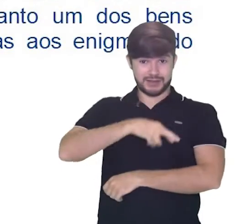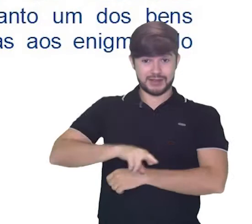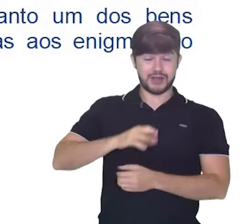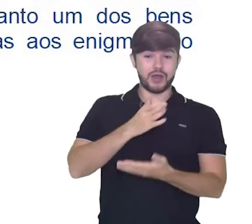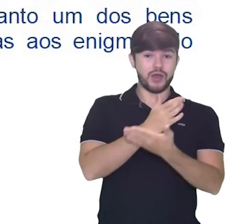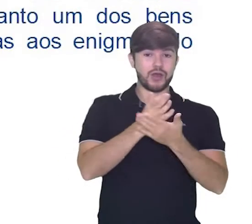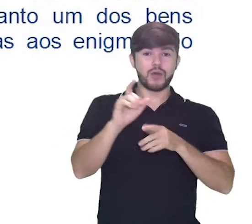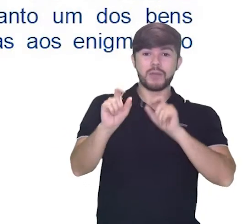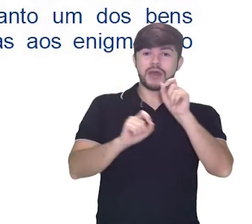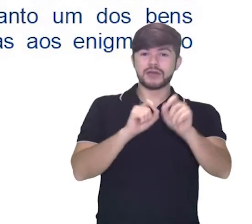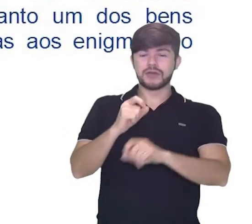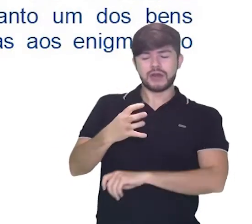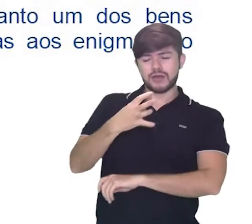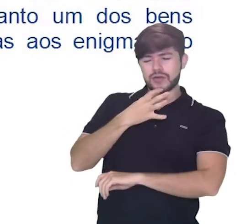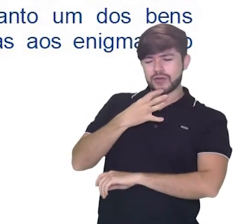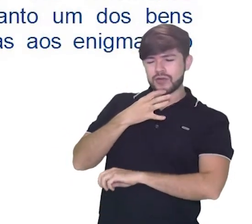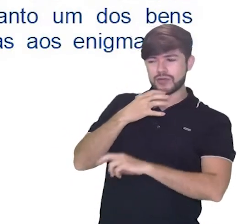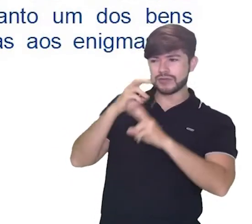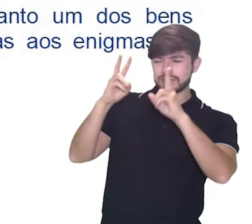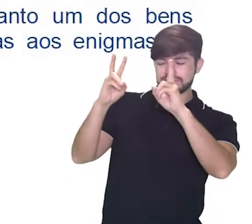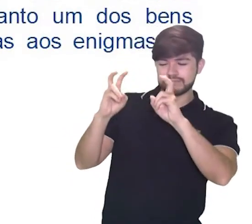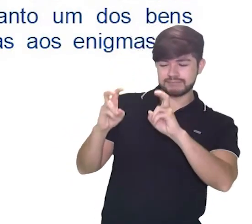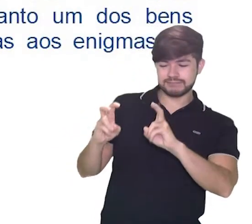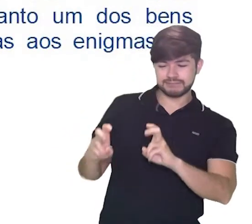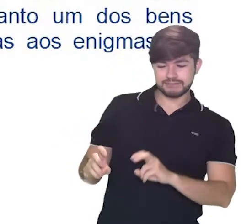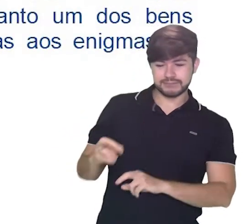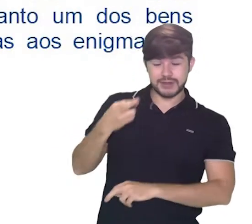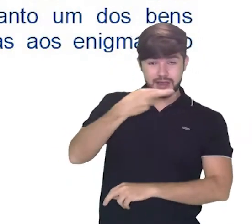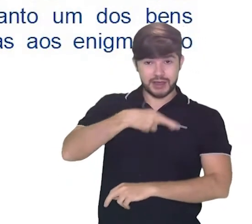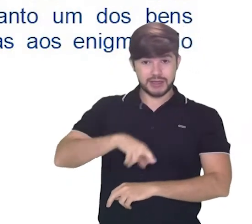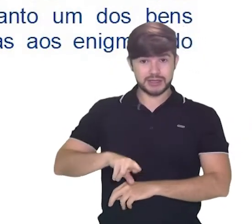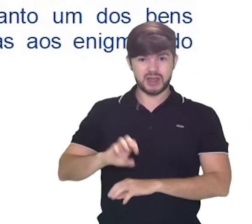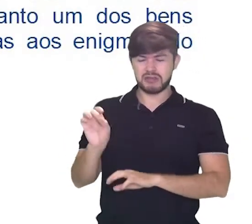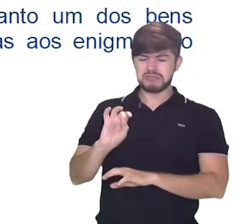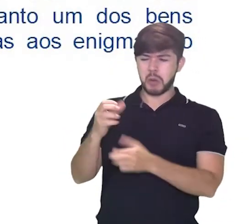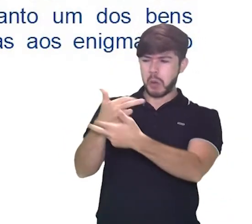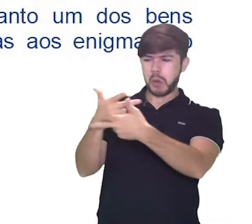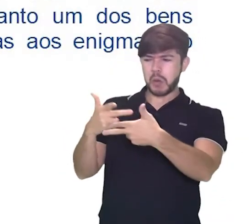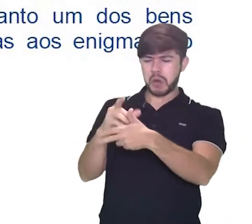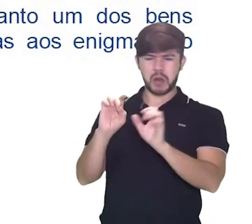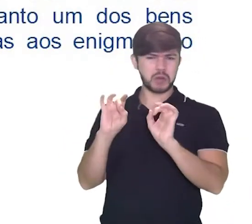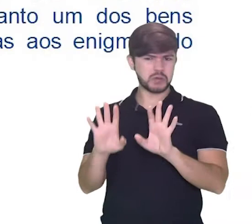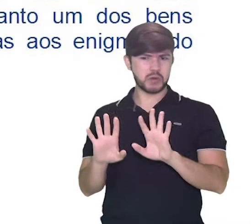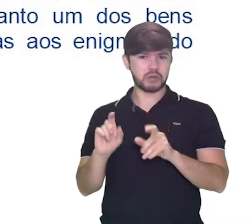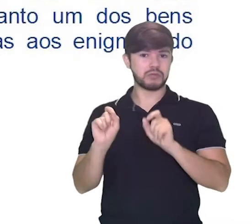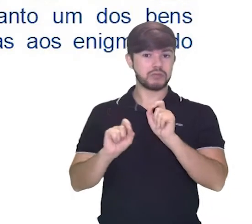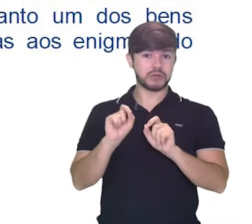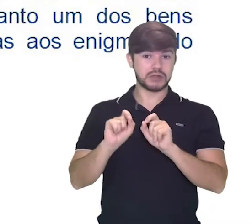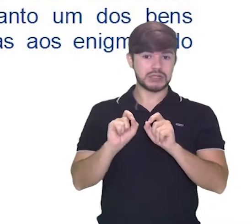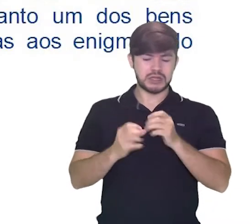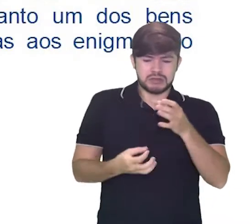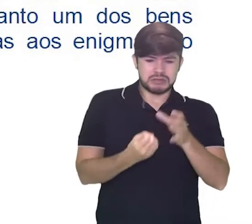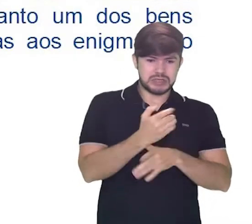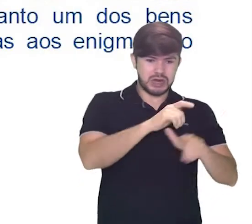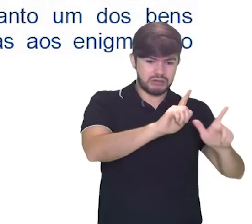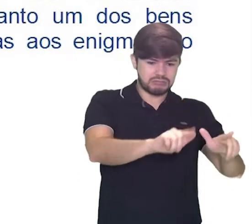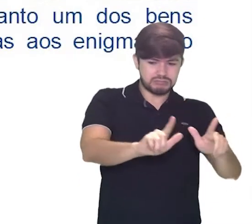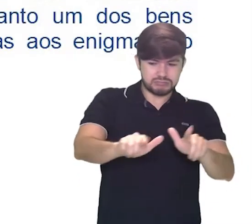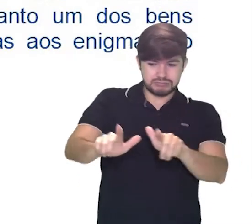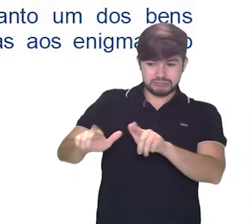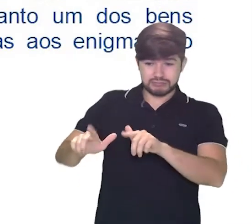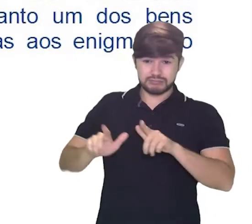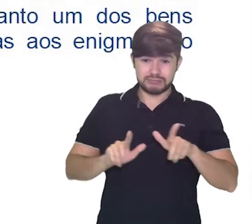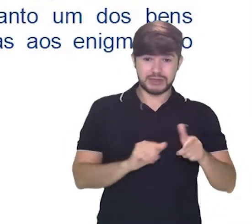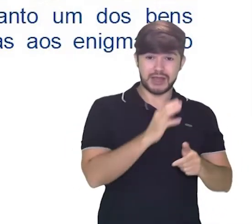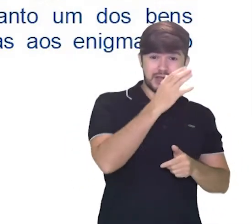O ensino religioso, ele começa com um conhecimento religioso e ele é um objeto da área de ensino religioso produzido no âmbito